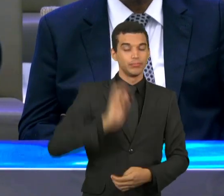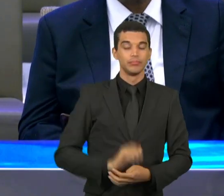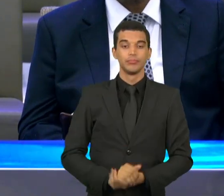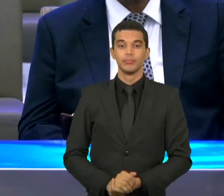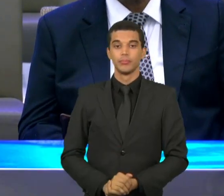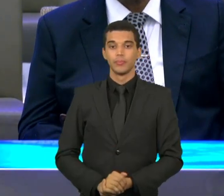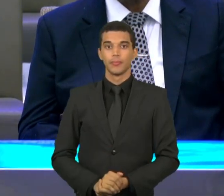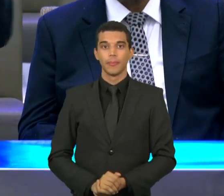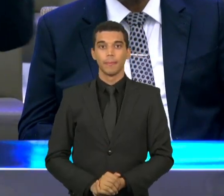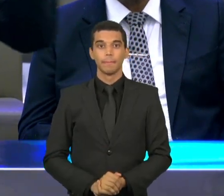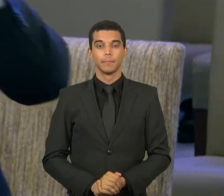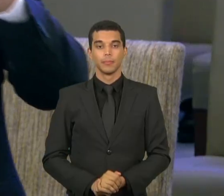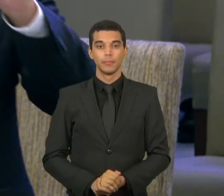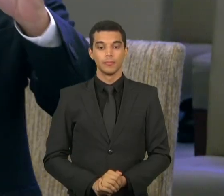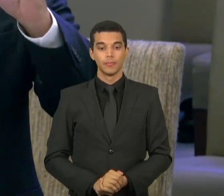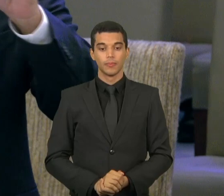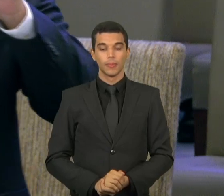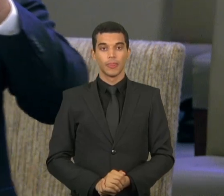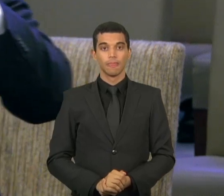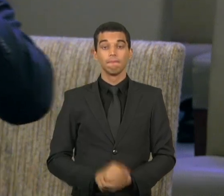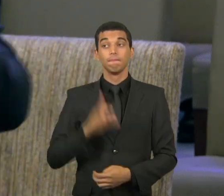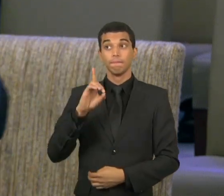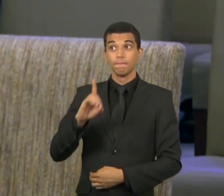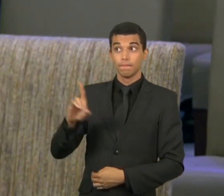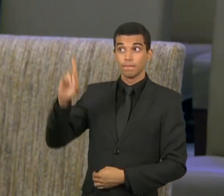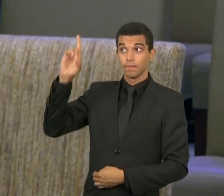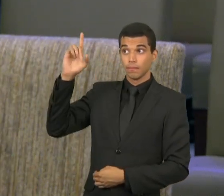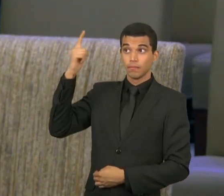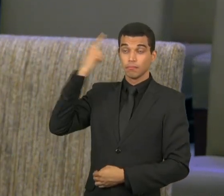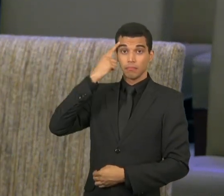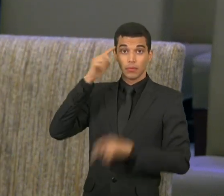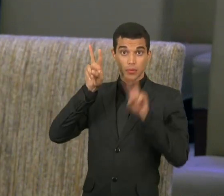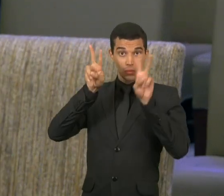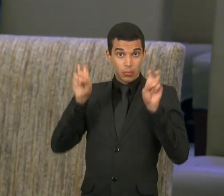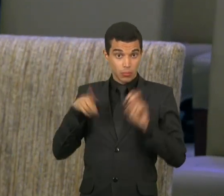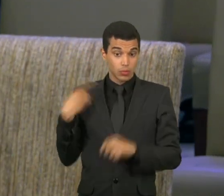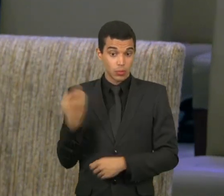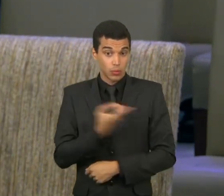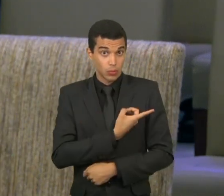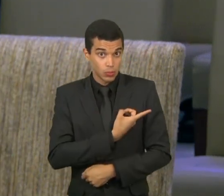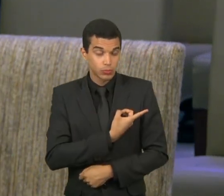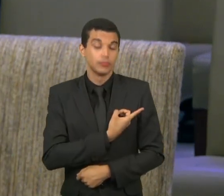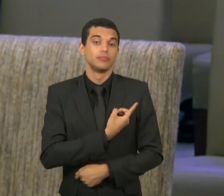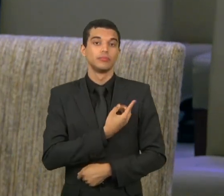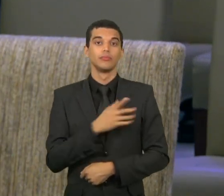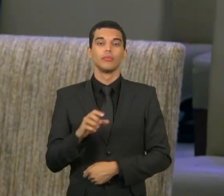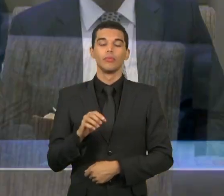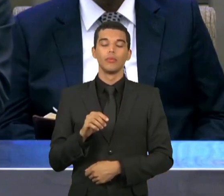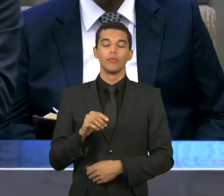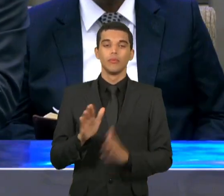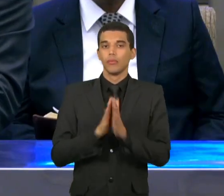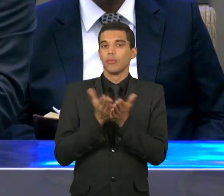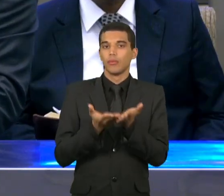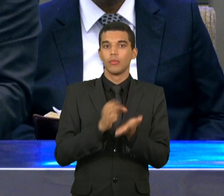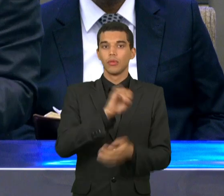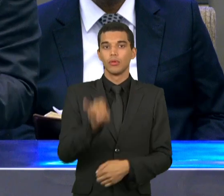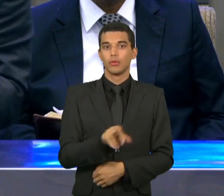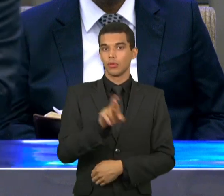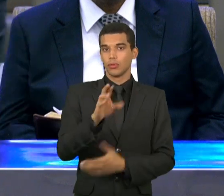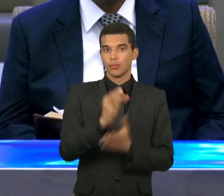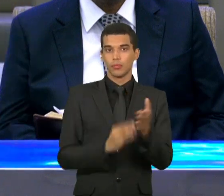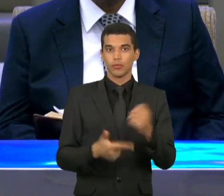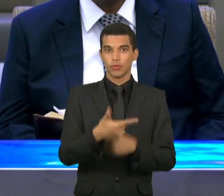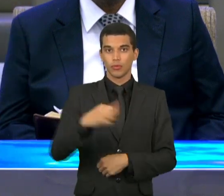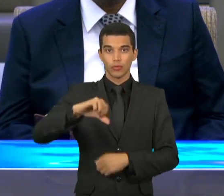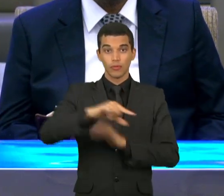Existe o pensamento de Deus a nosso respeito. Ele diz em Jeremias 29:11, depois de levar